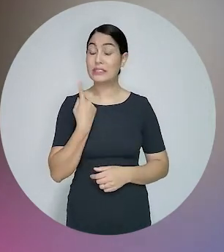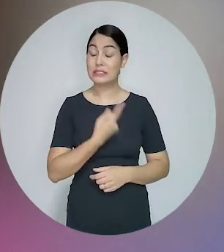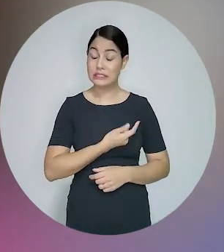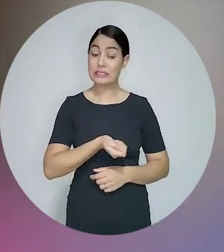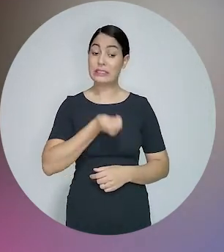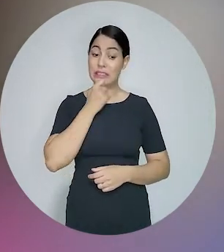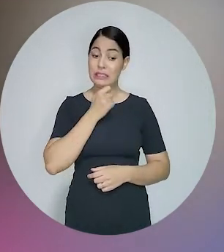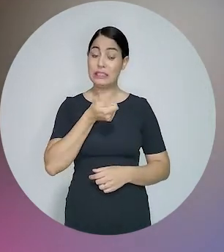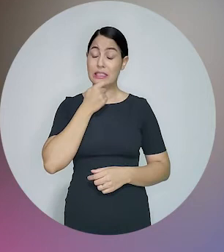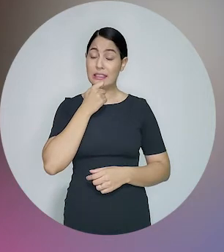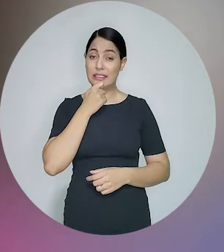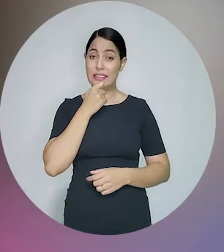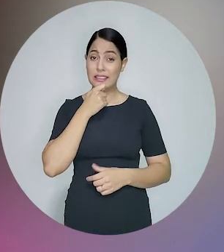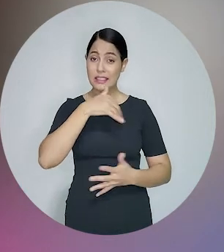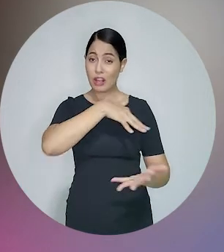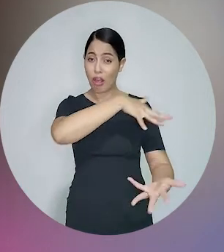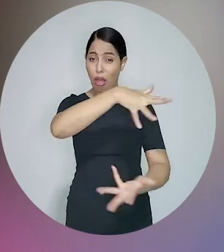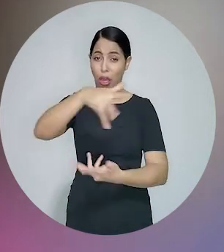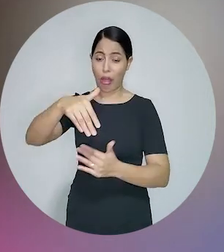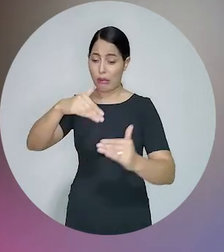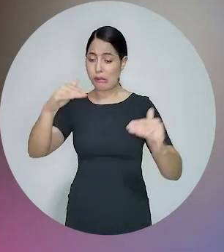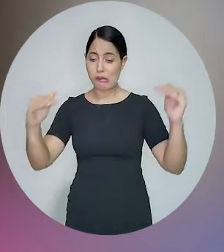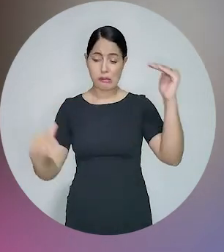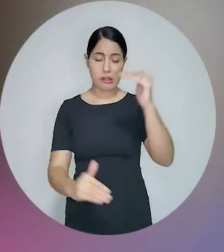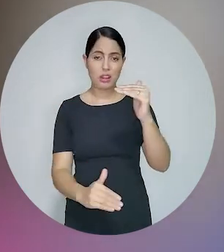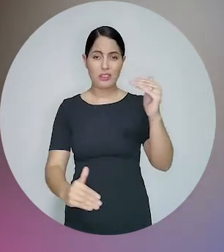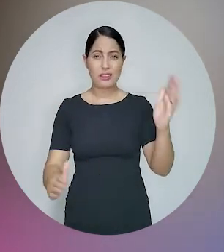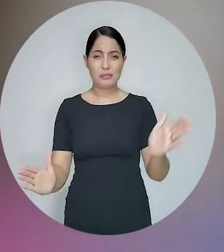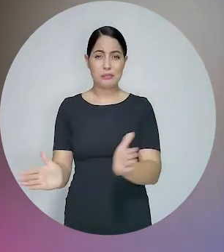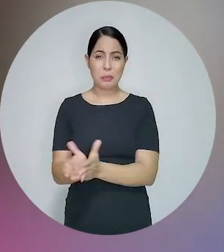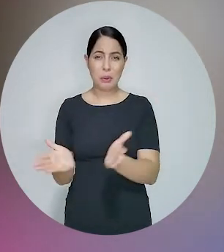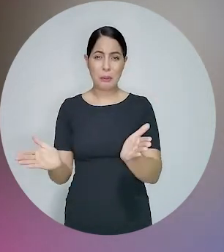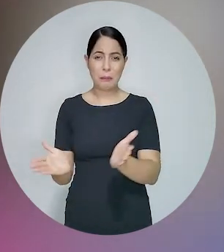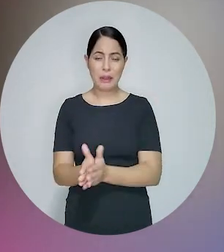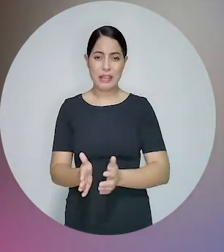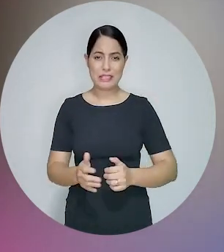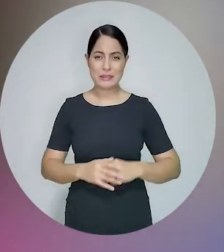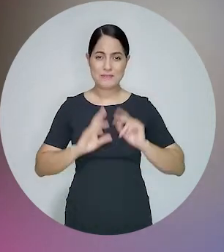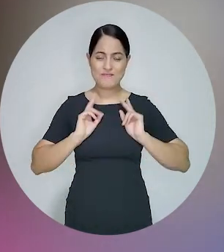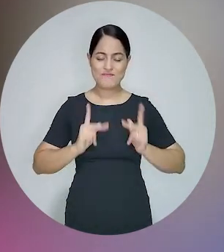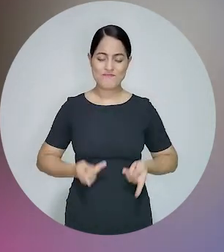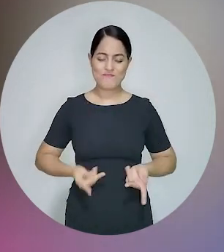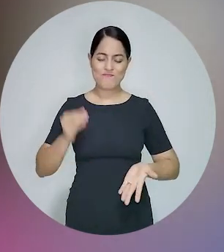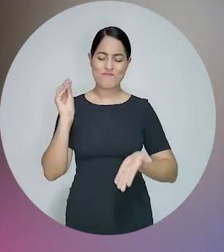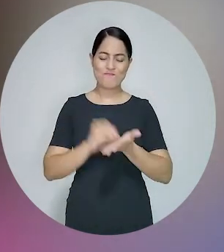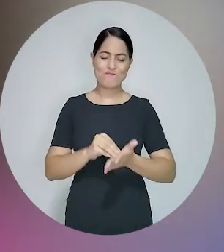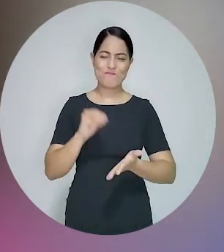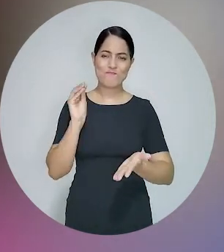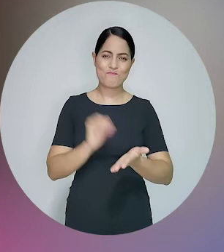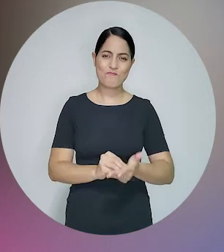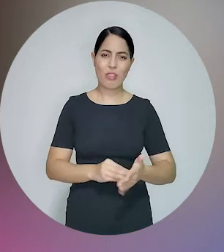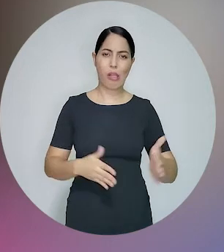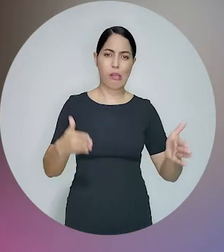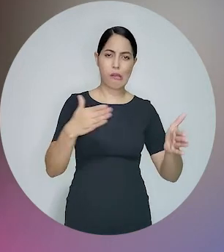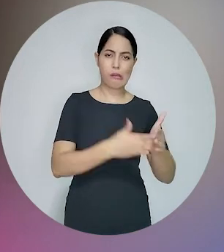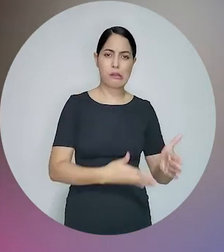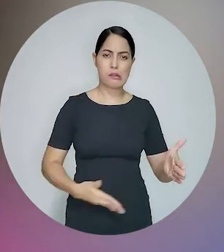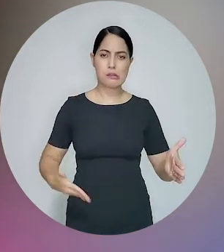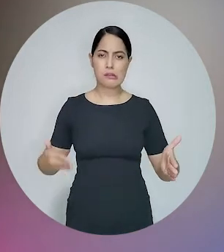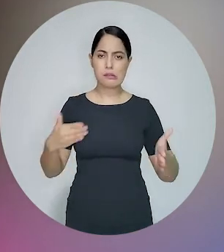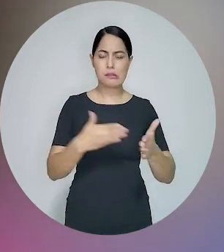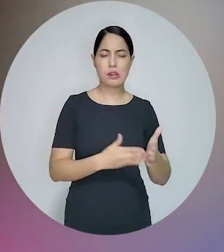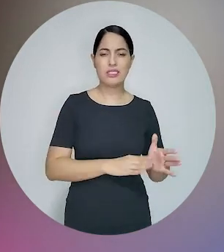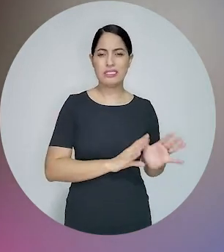deparamos ainda com um mundo repleto de desigualdade, de pobreza, de desumanidade, de